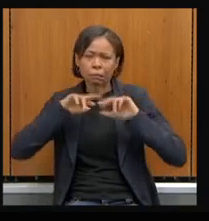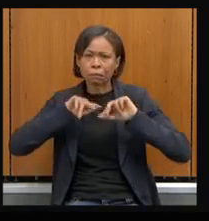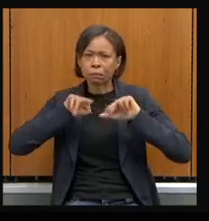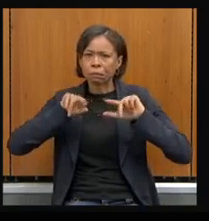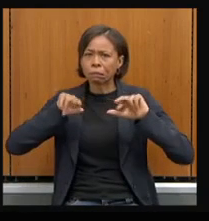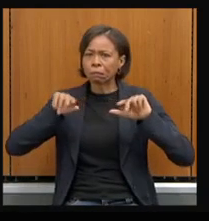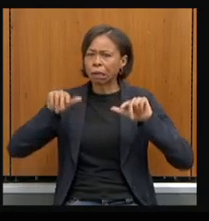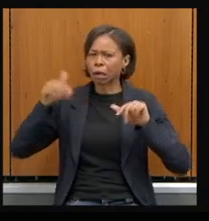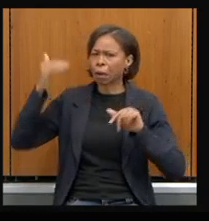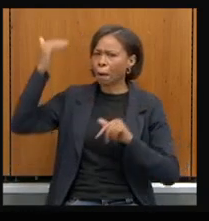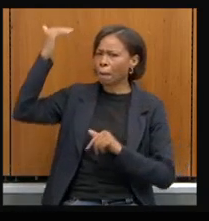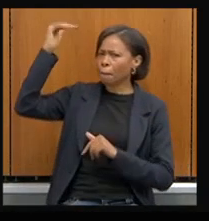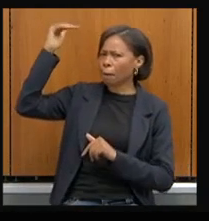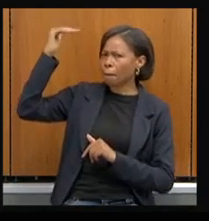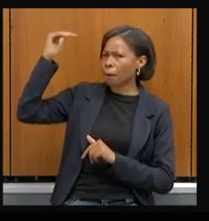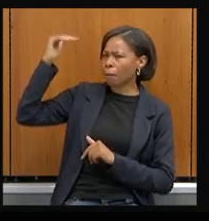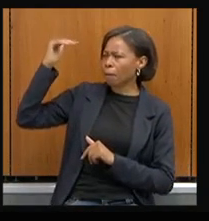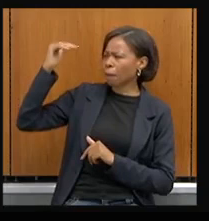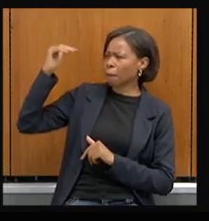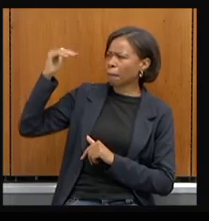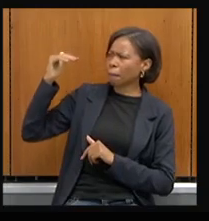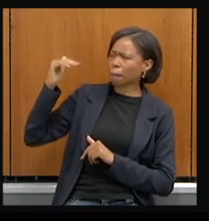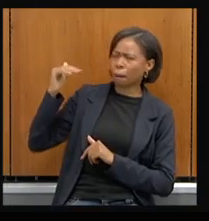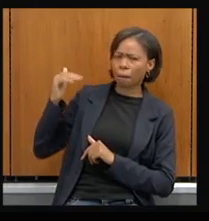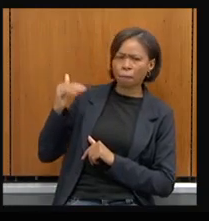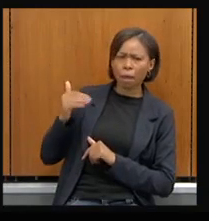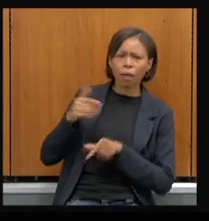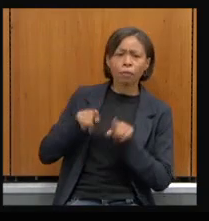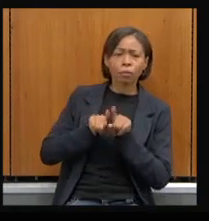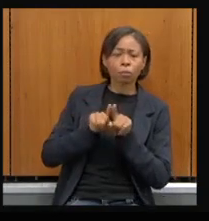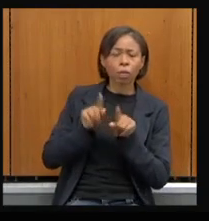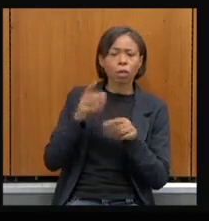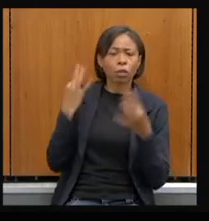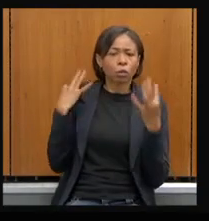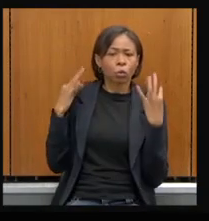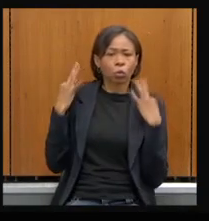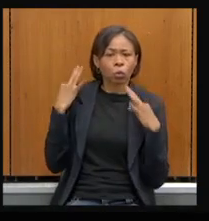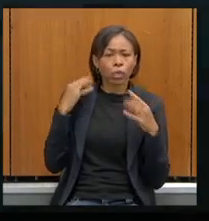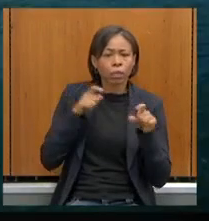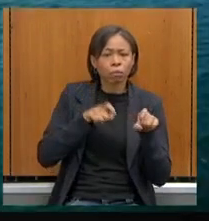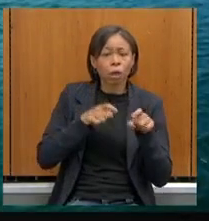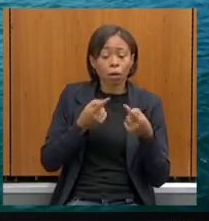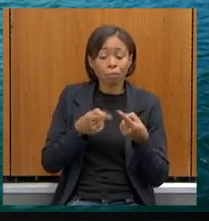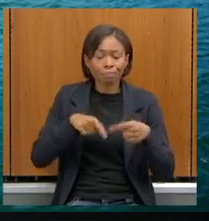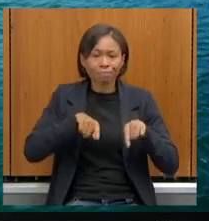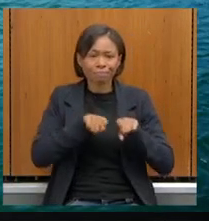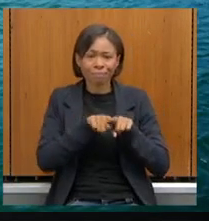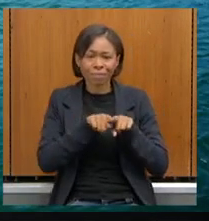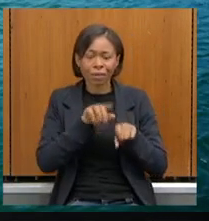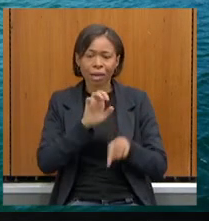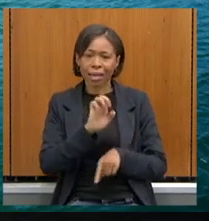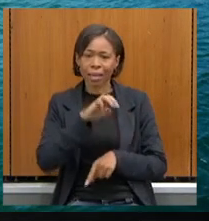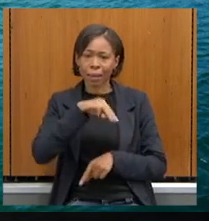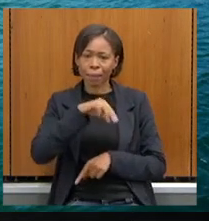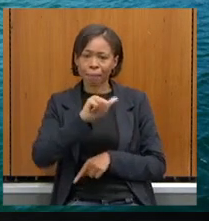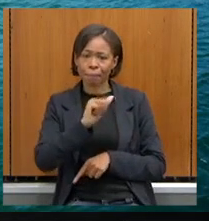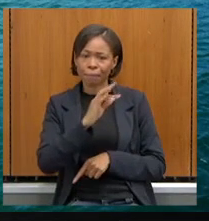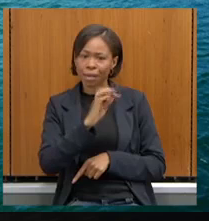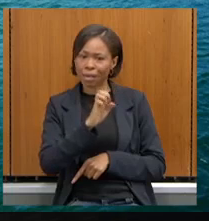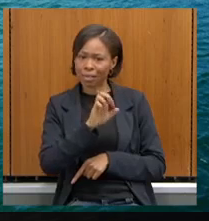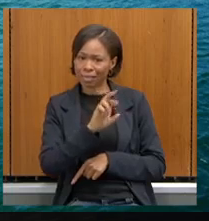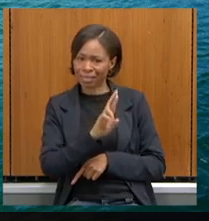Náutico, Turismo Rural em parceria com a Emater, estamos evoluindo num belo projeto e também